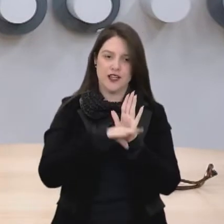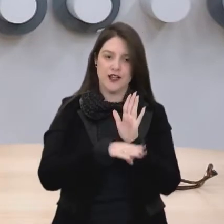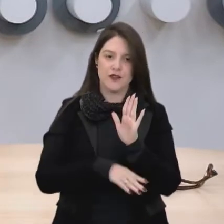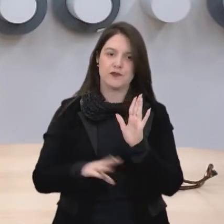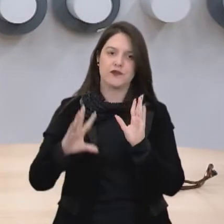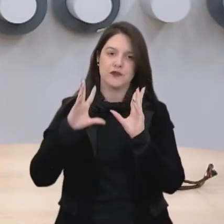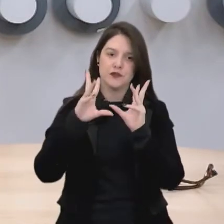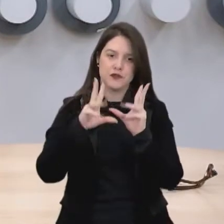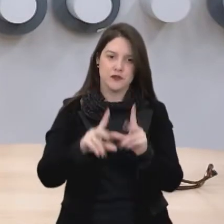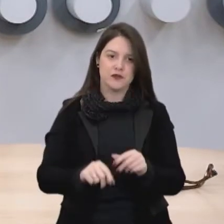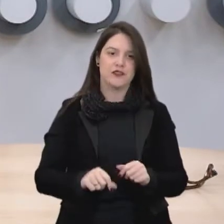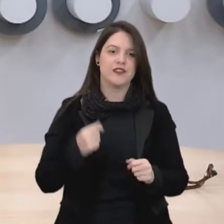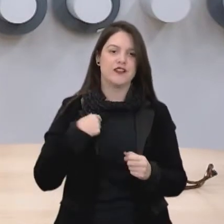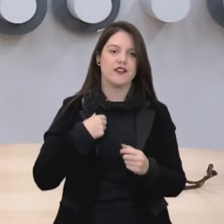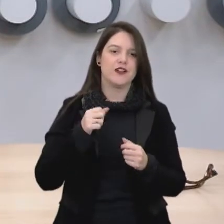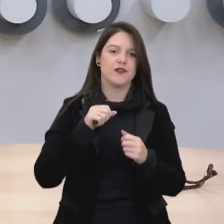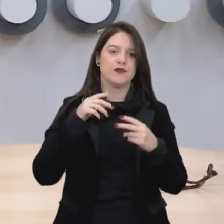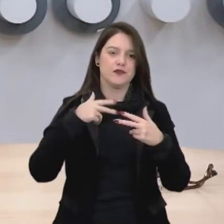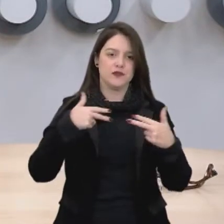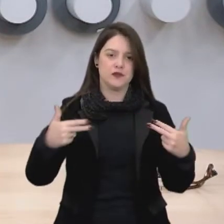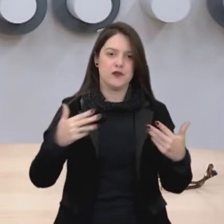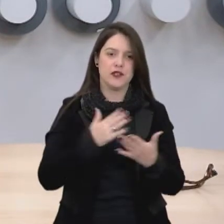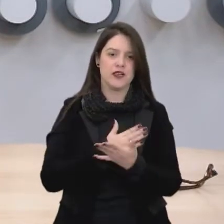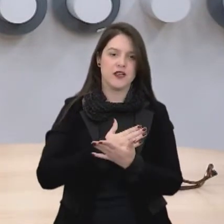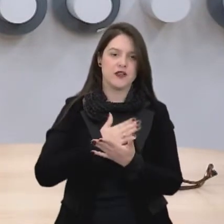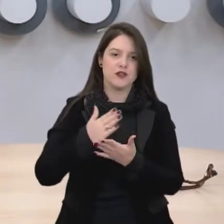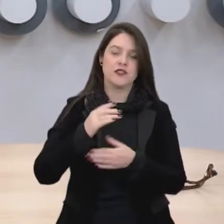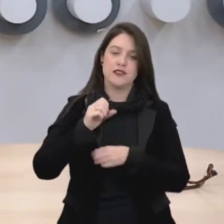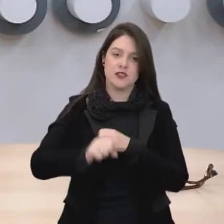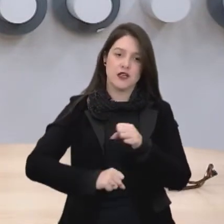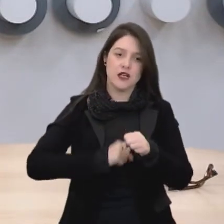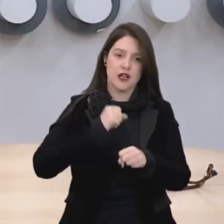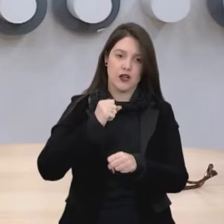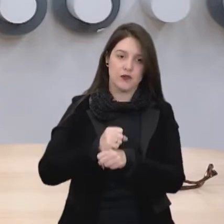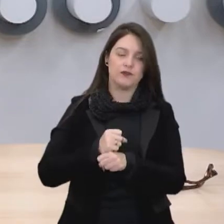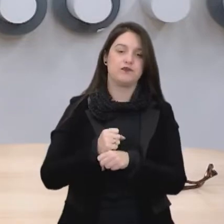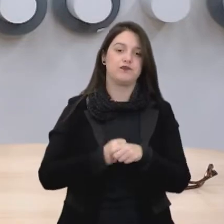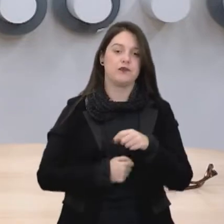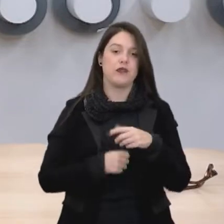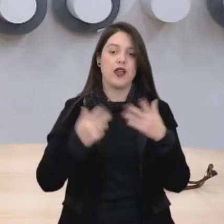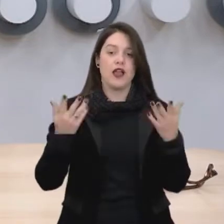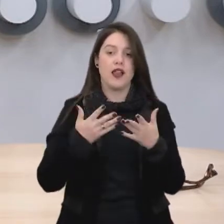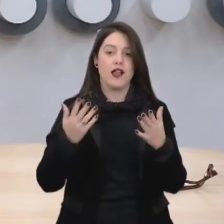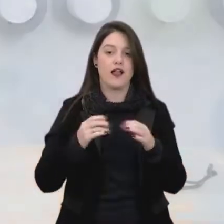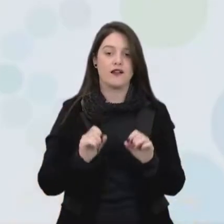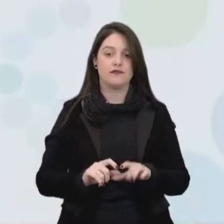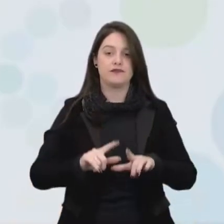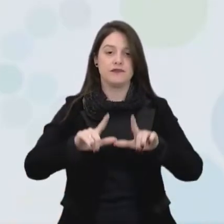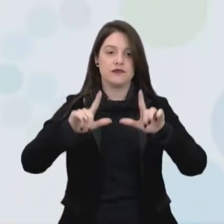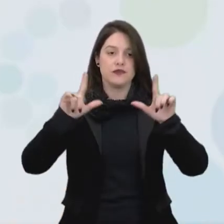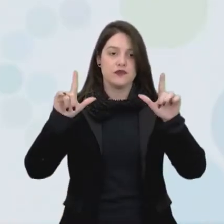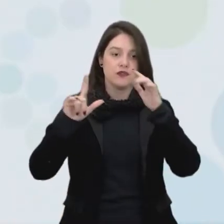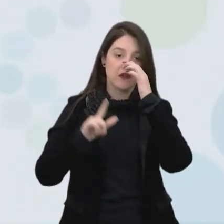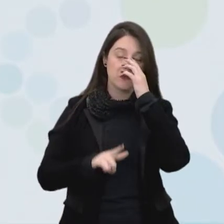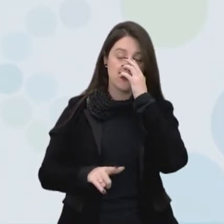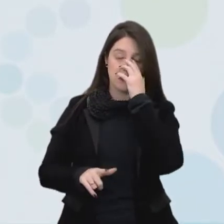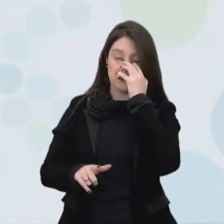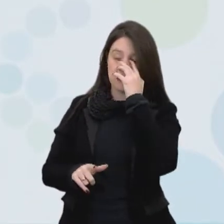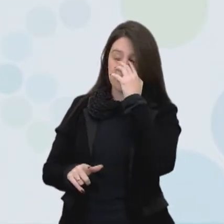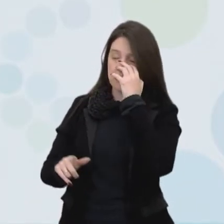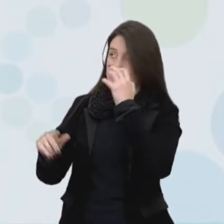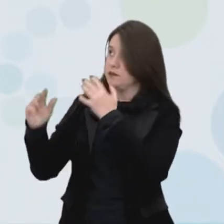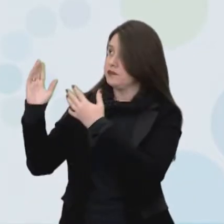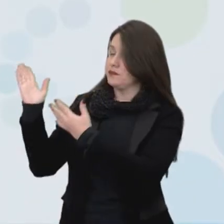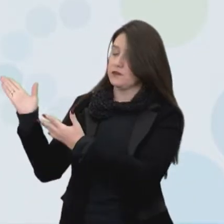vocês estão aí habituados de ver desde o início deste ano letivo. Vamos lá para a tela para ver aí o que nós vamos falar